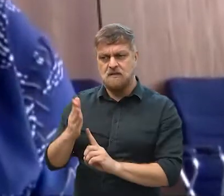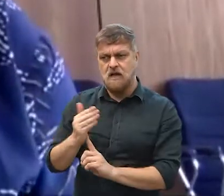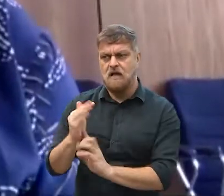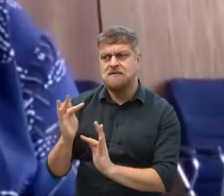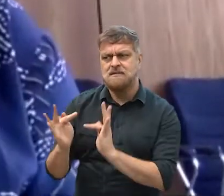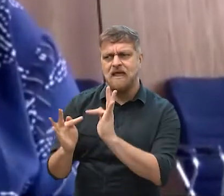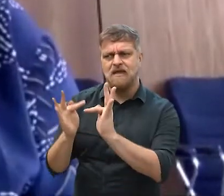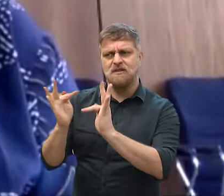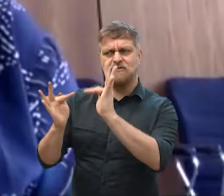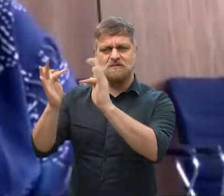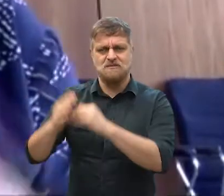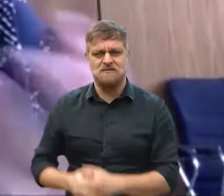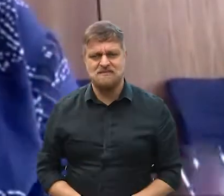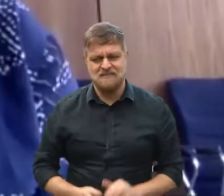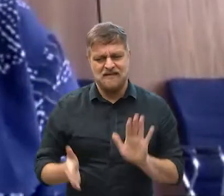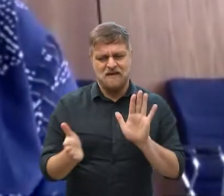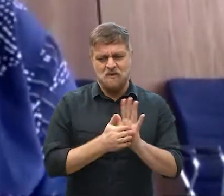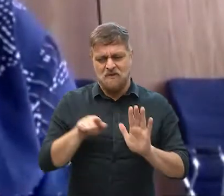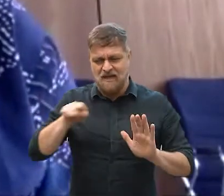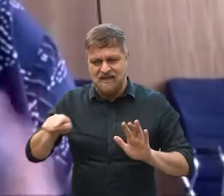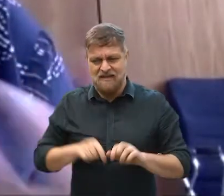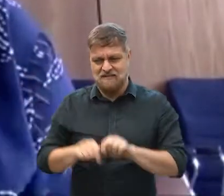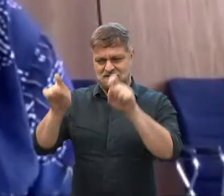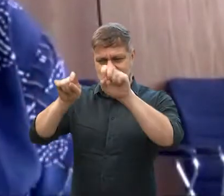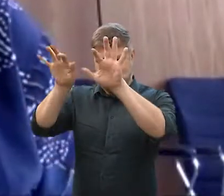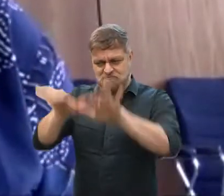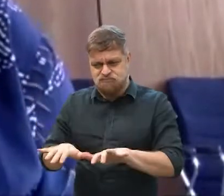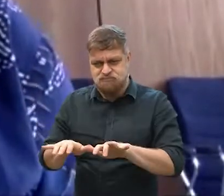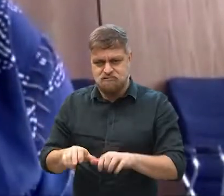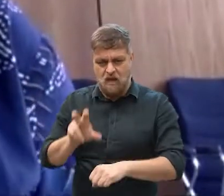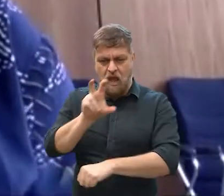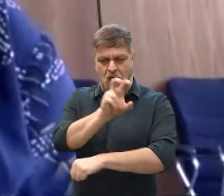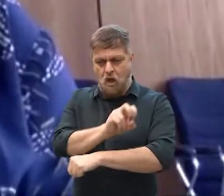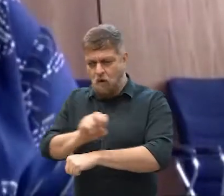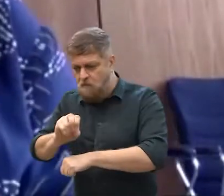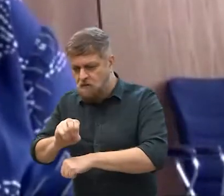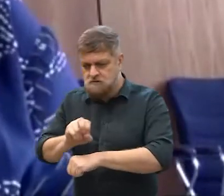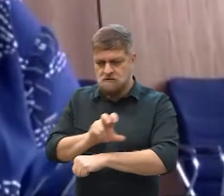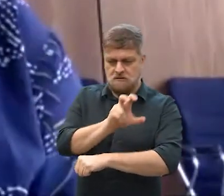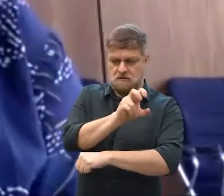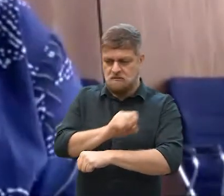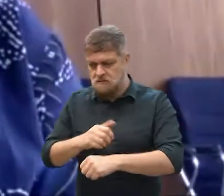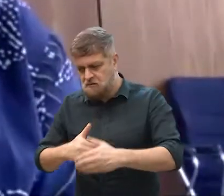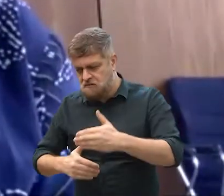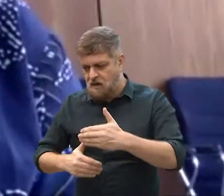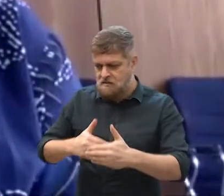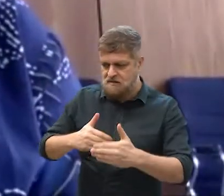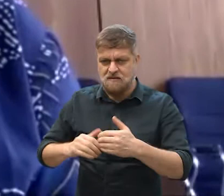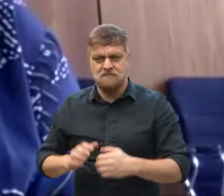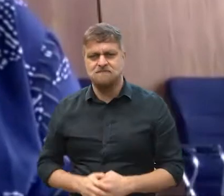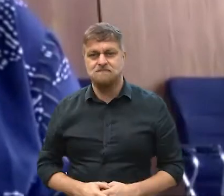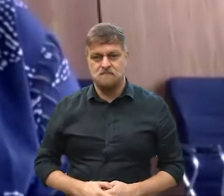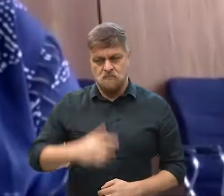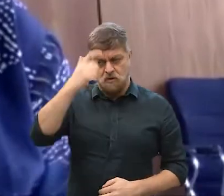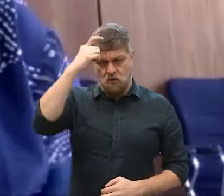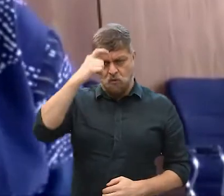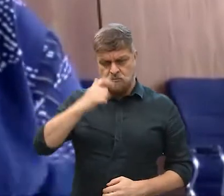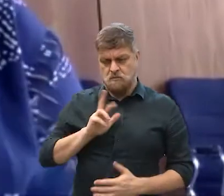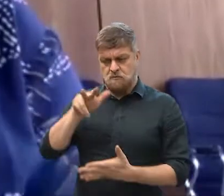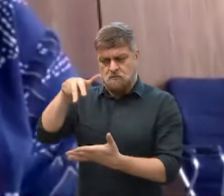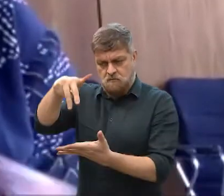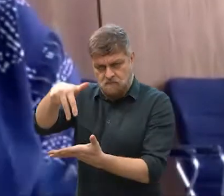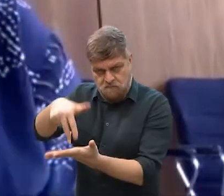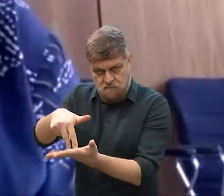ousada de trabalhar programação e de trabalhar robótica. E ali, quando eu fui eleita, então, né,